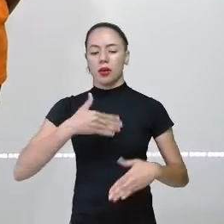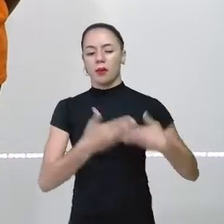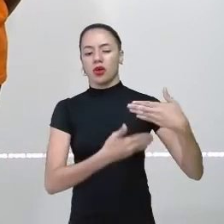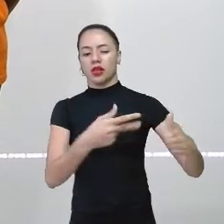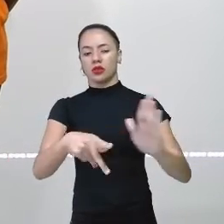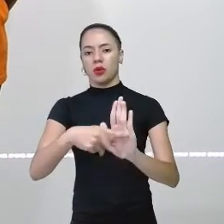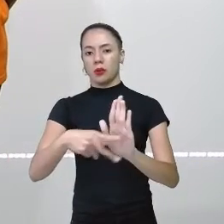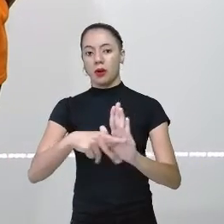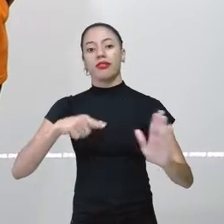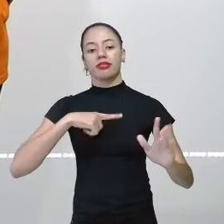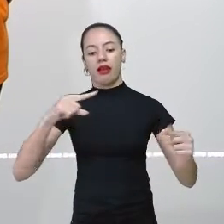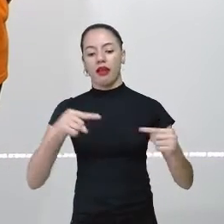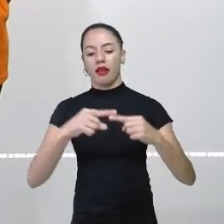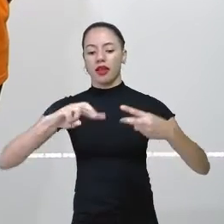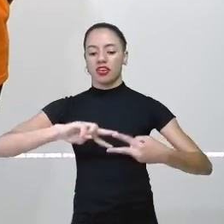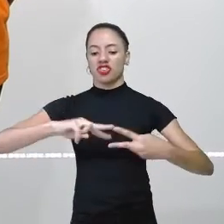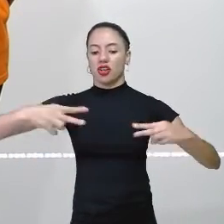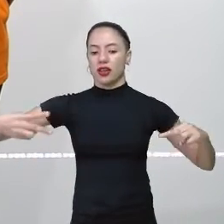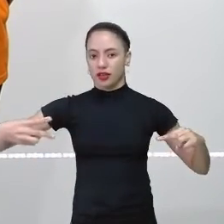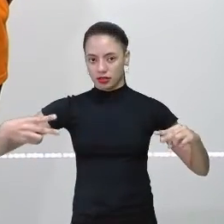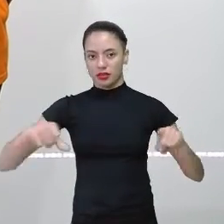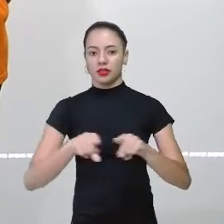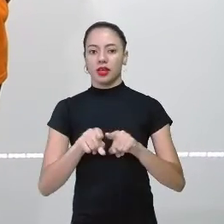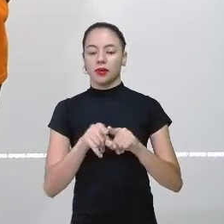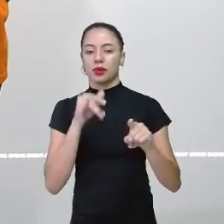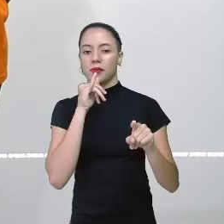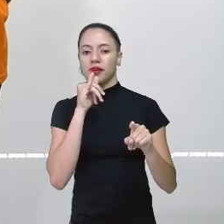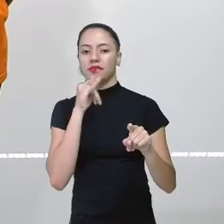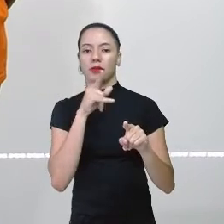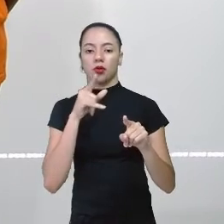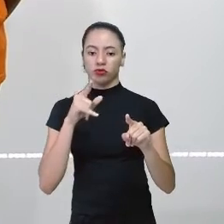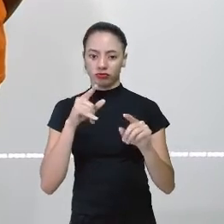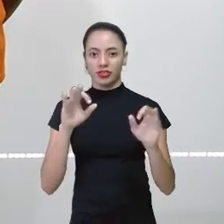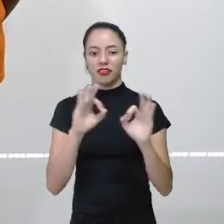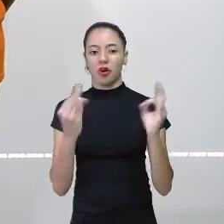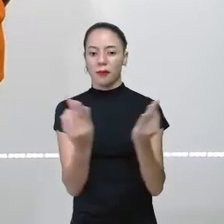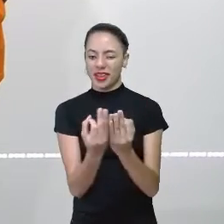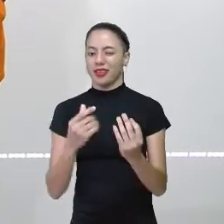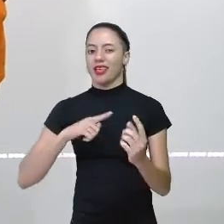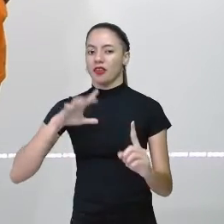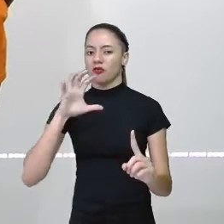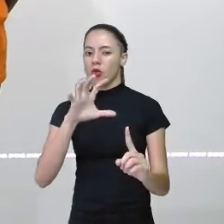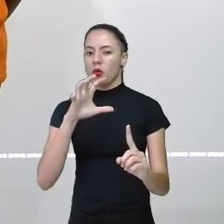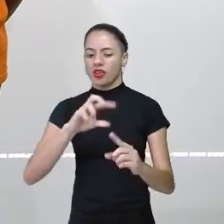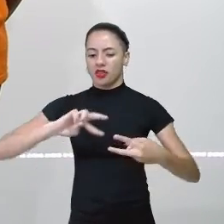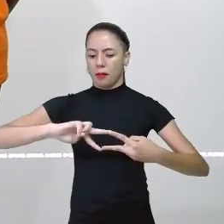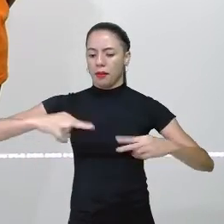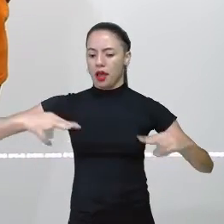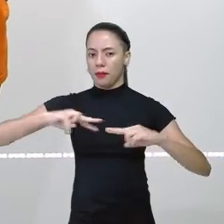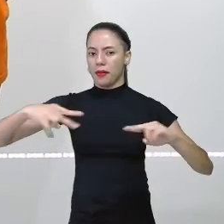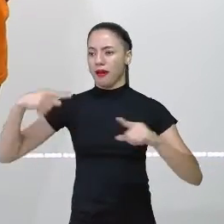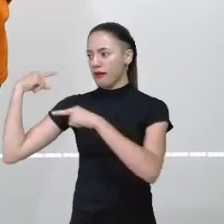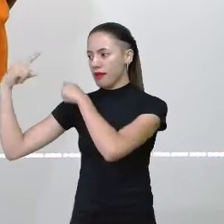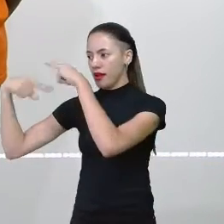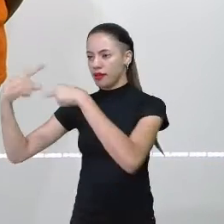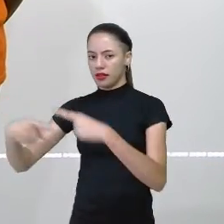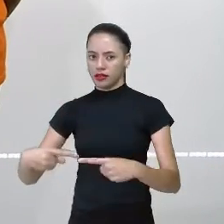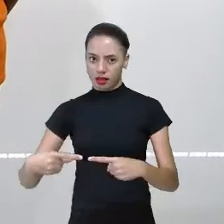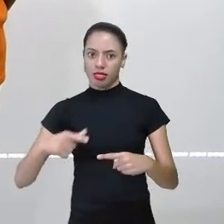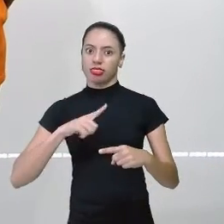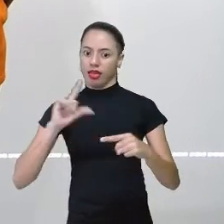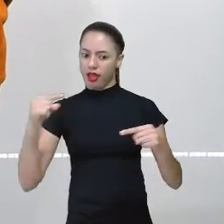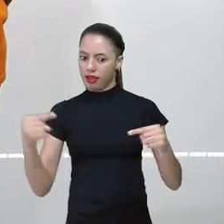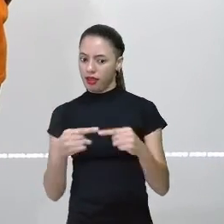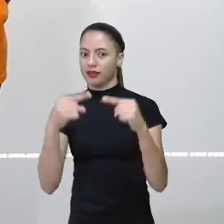que é aquele material que é passado na sua família há muitas gerações, tá? Então tem a ver com tudo